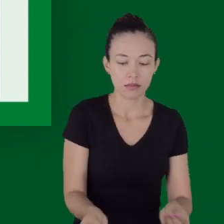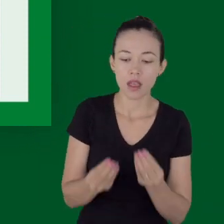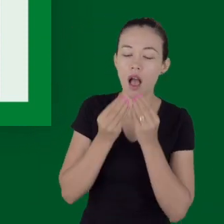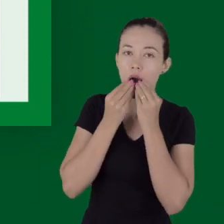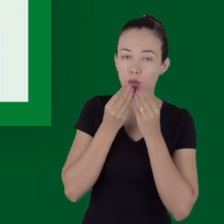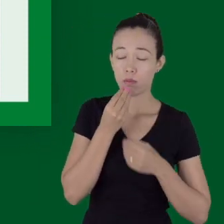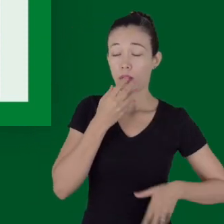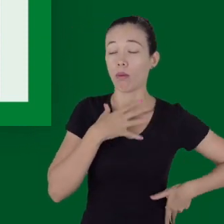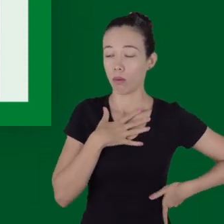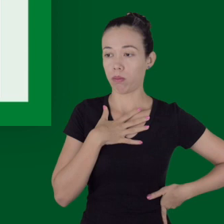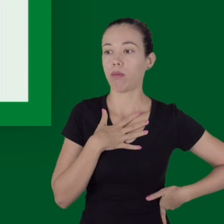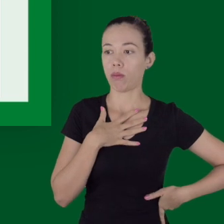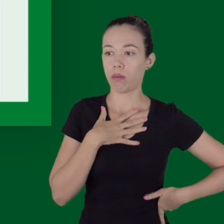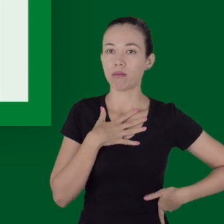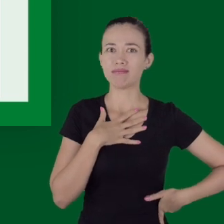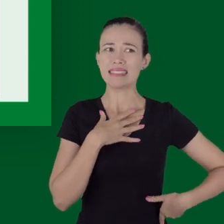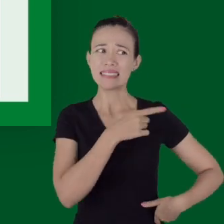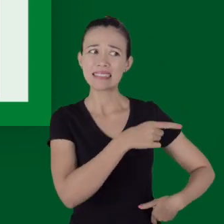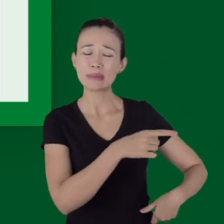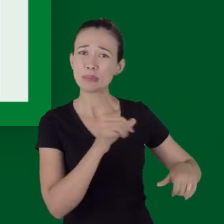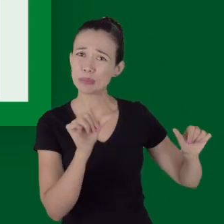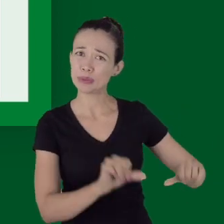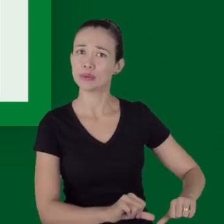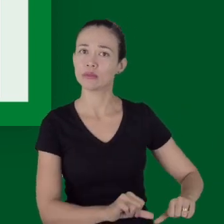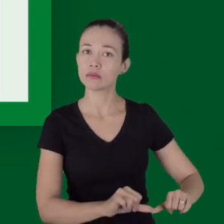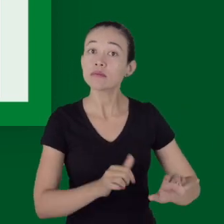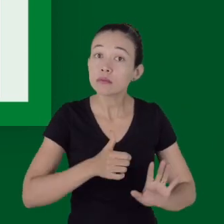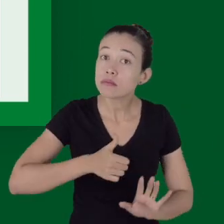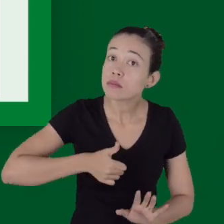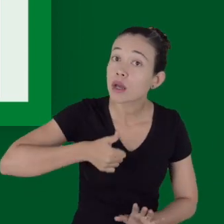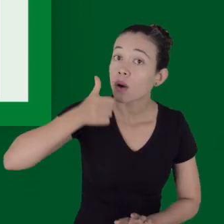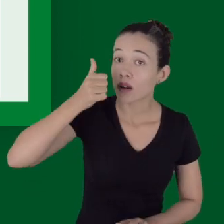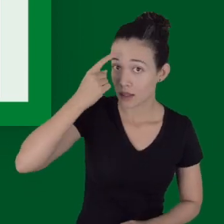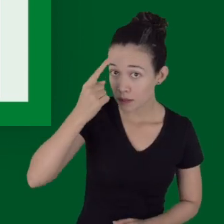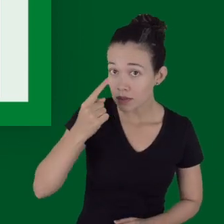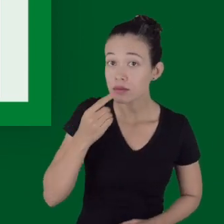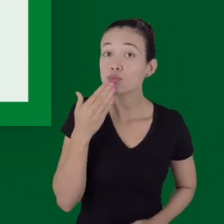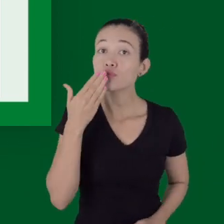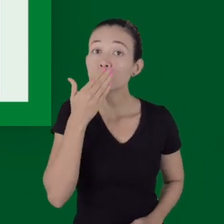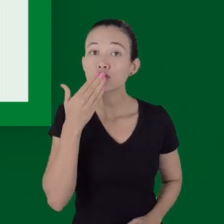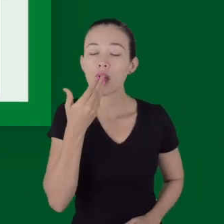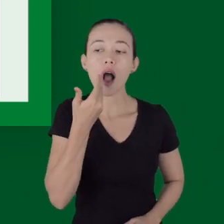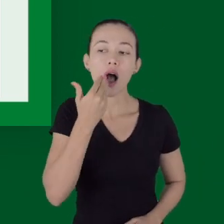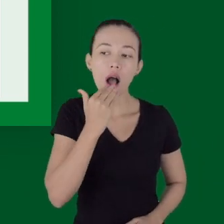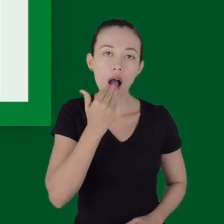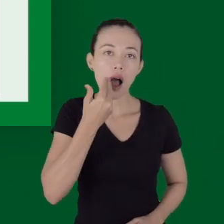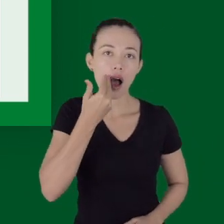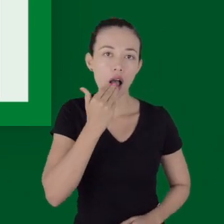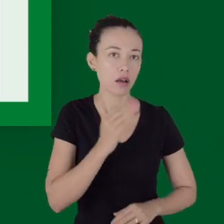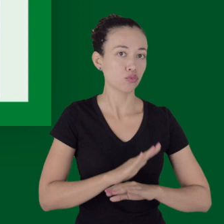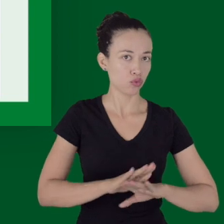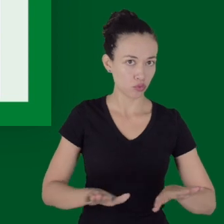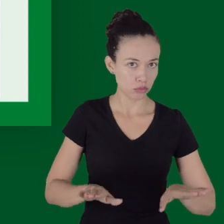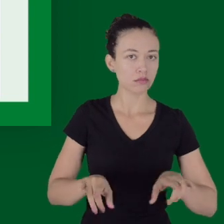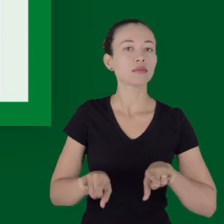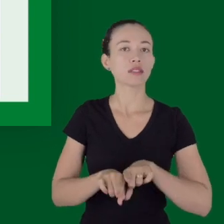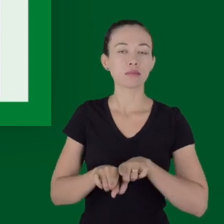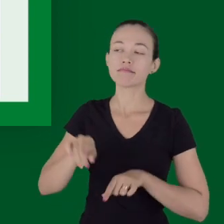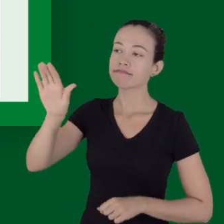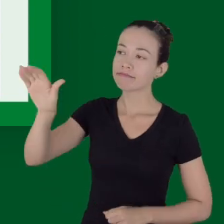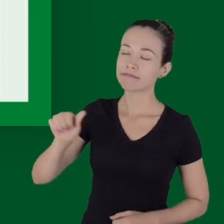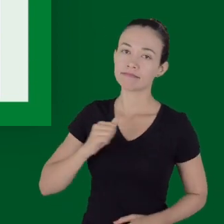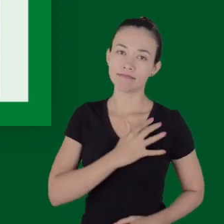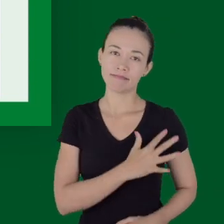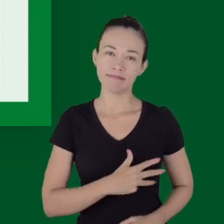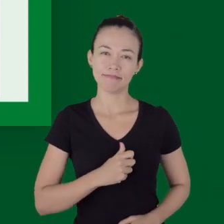uma broncoaspiração, um quadro pior. Então, é só passar realmente o açúcar e chamar a